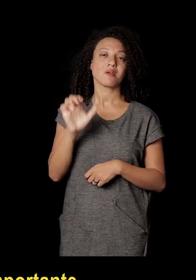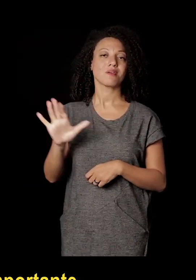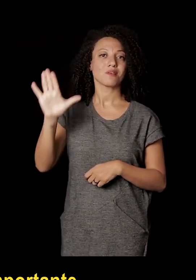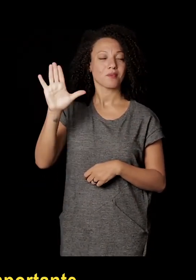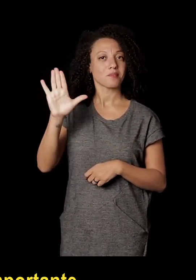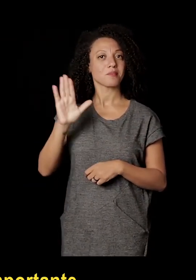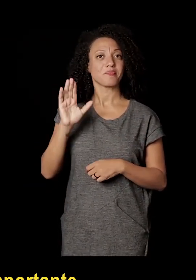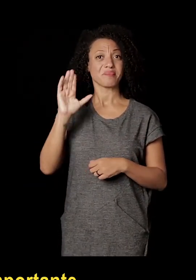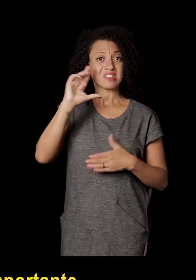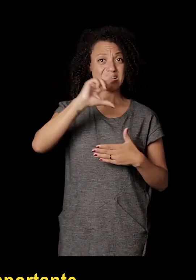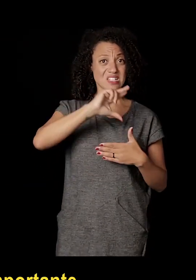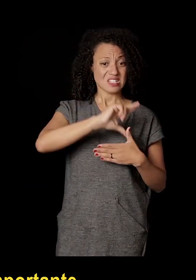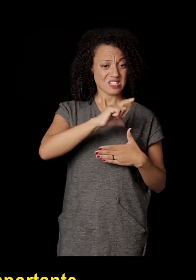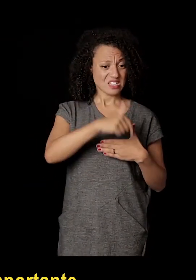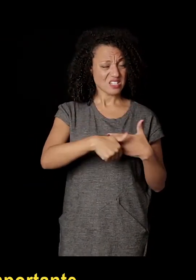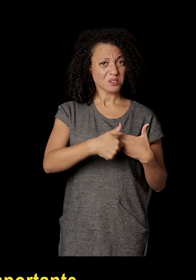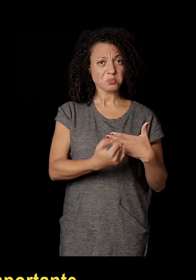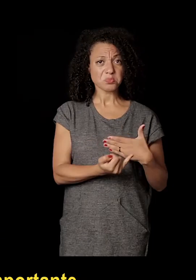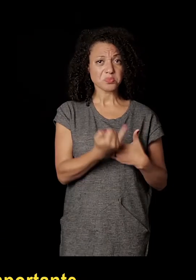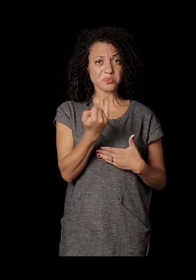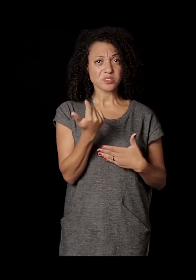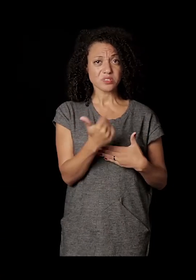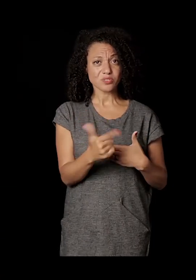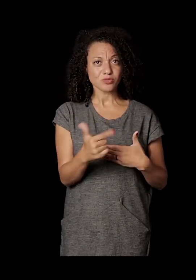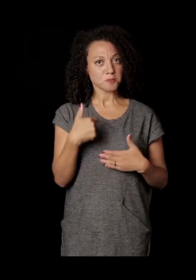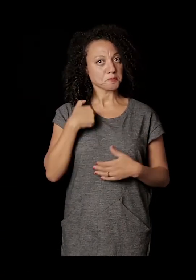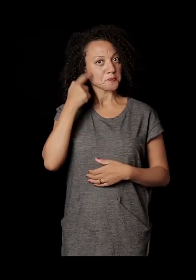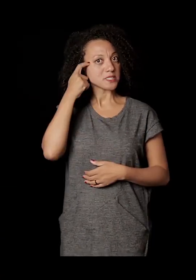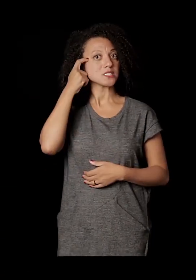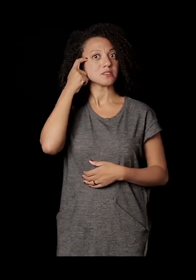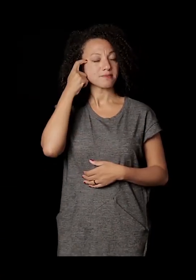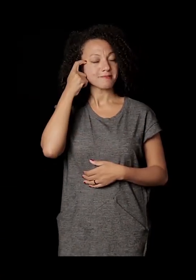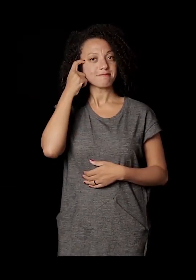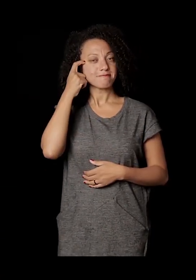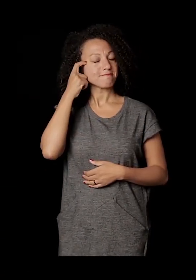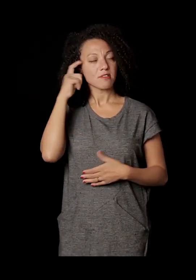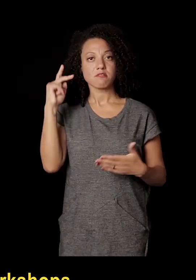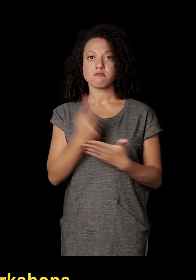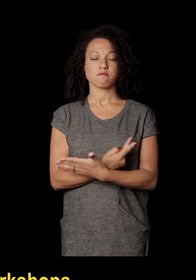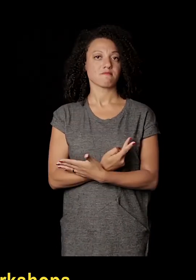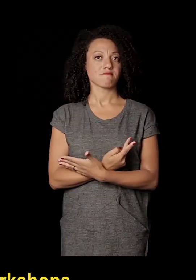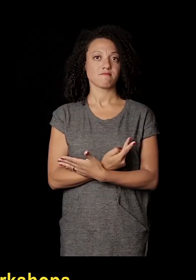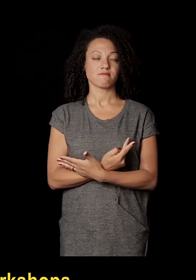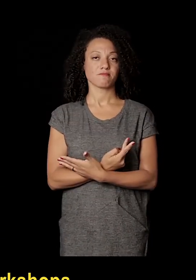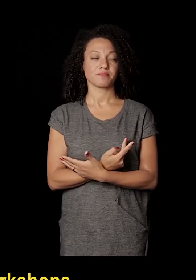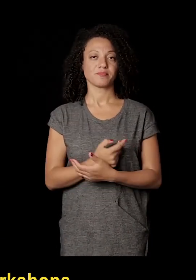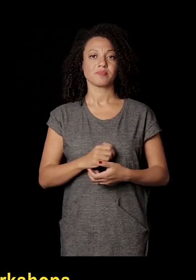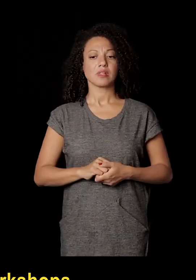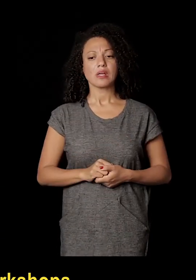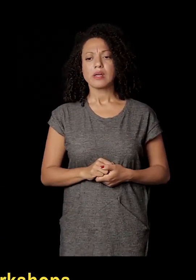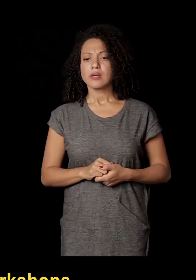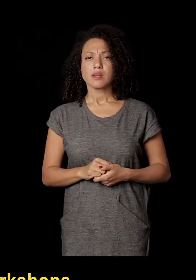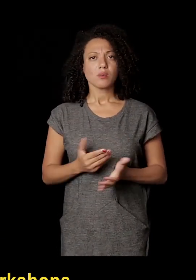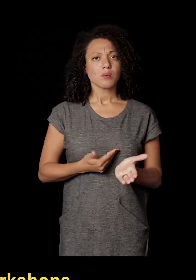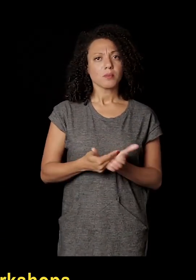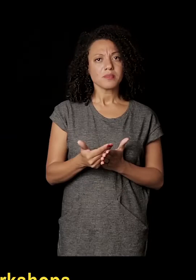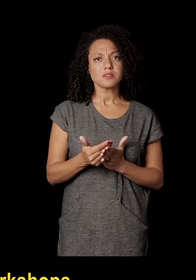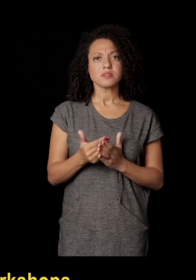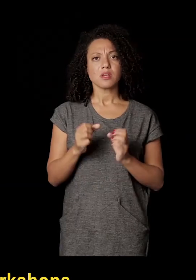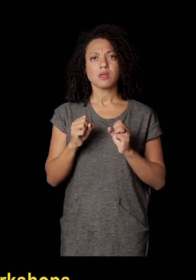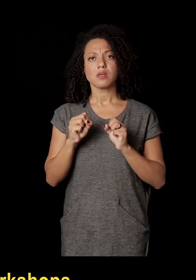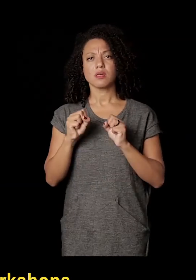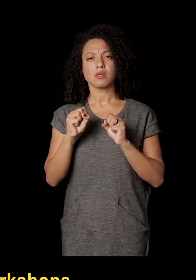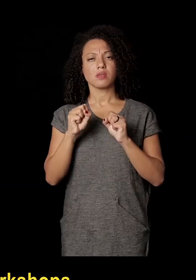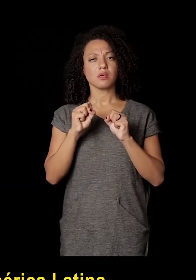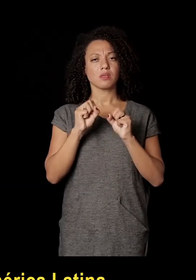há uma fotografia importante na América Latina. Um erro gravíssimo. Mas, claro, empecé a fazer talleres em muitos países de